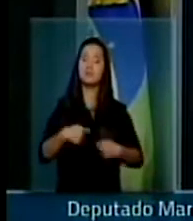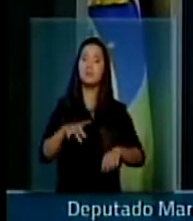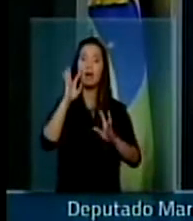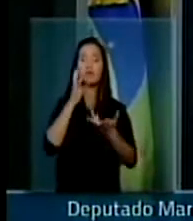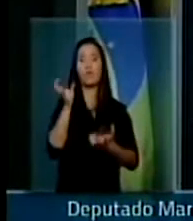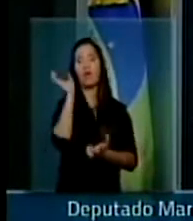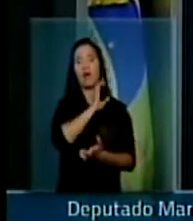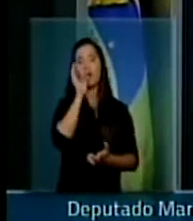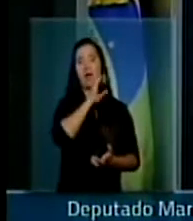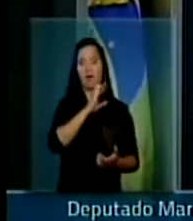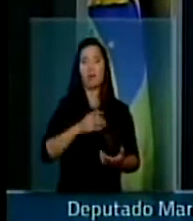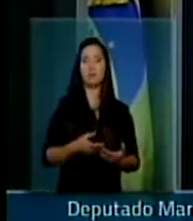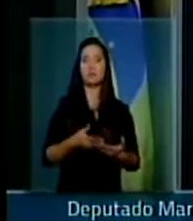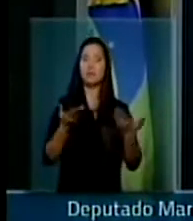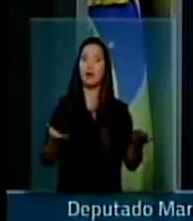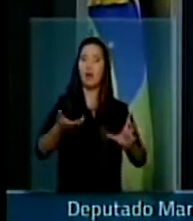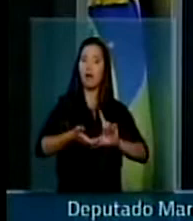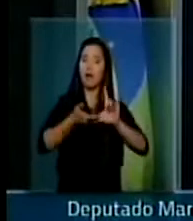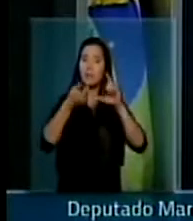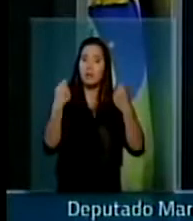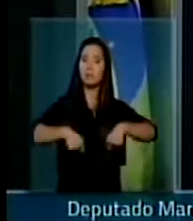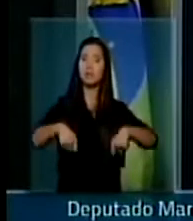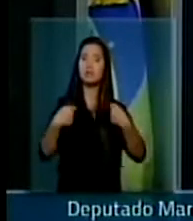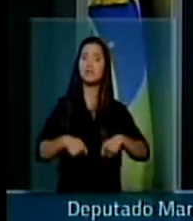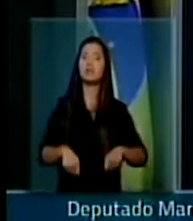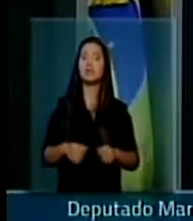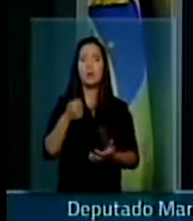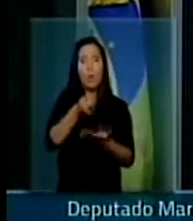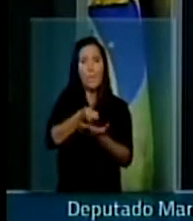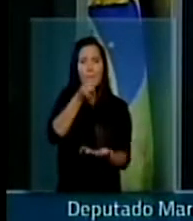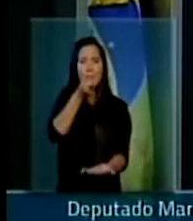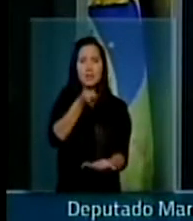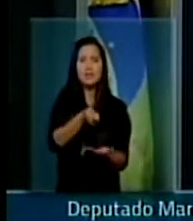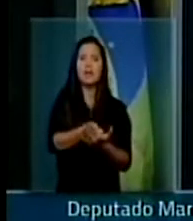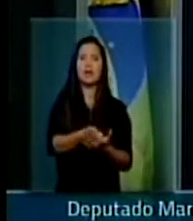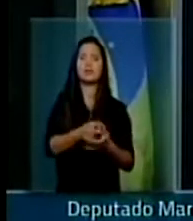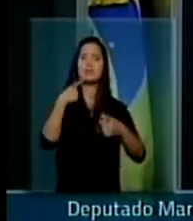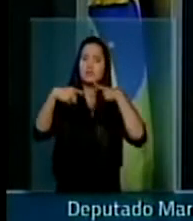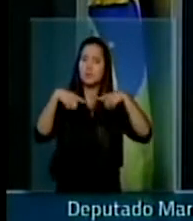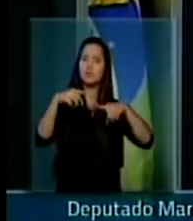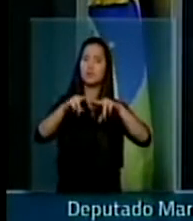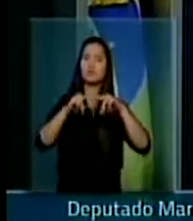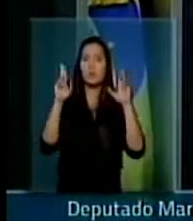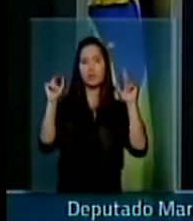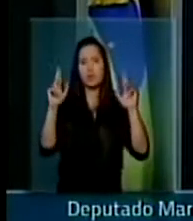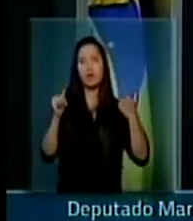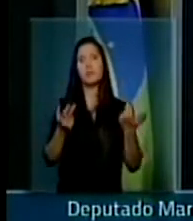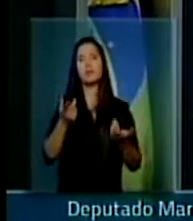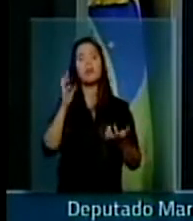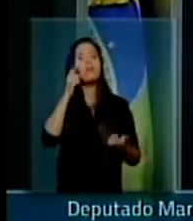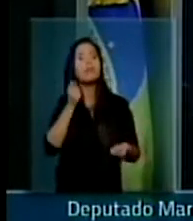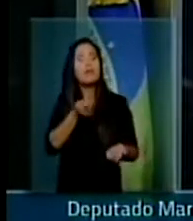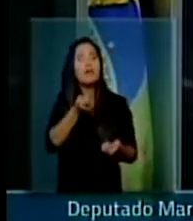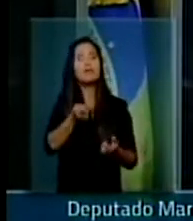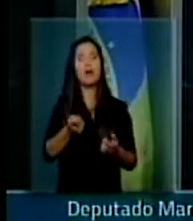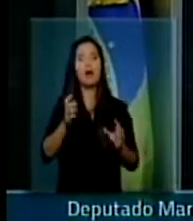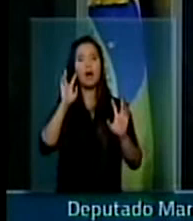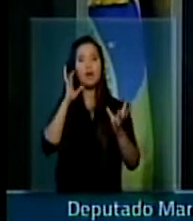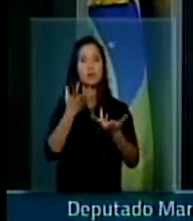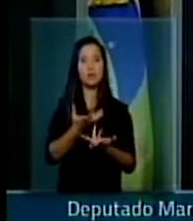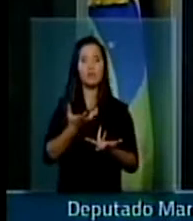antes. E essa Câmara, o Congresso Nacional, tem obrigação de debater esse assunto e procurar